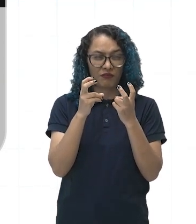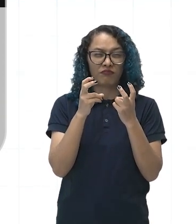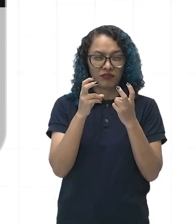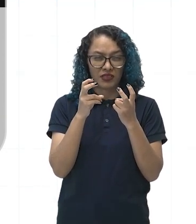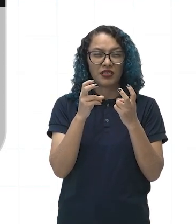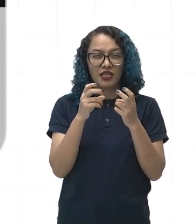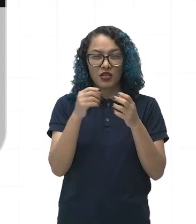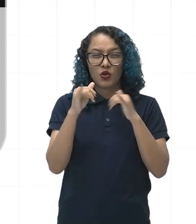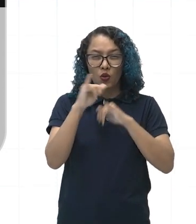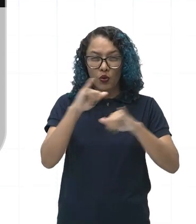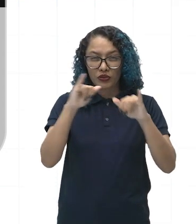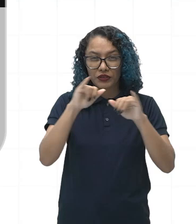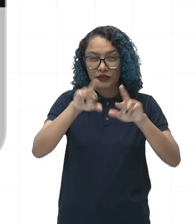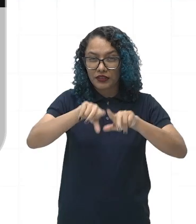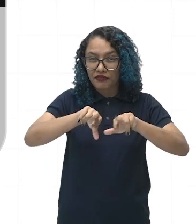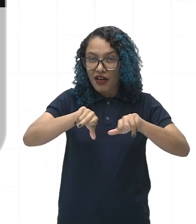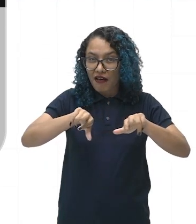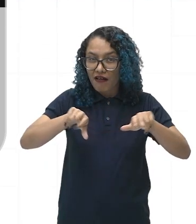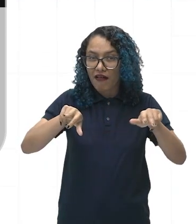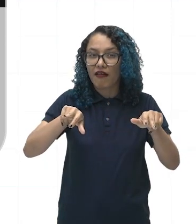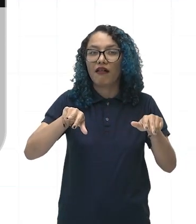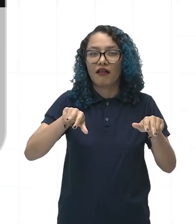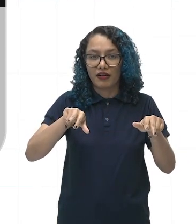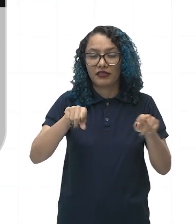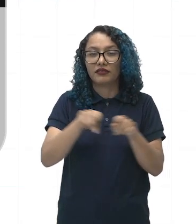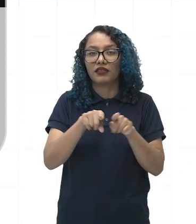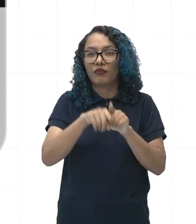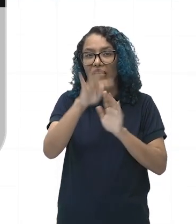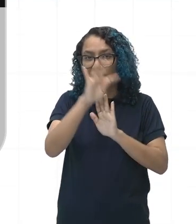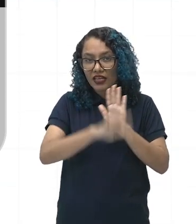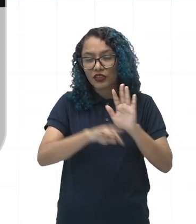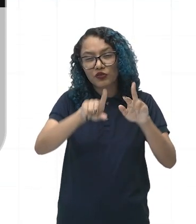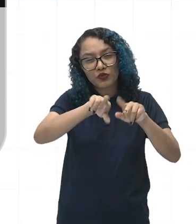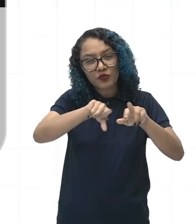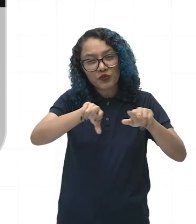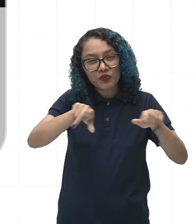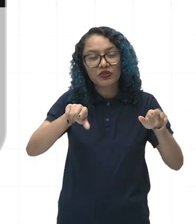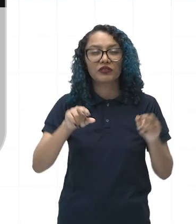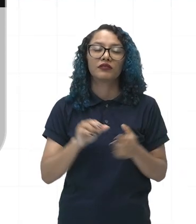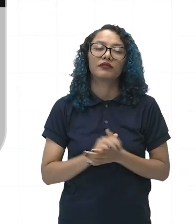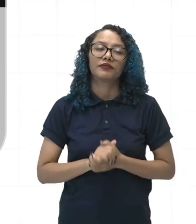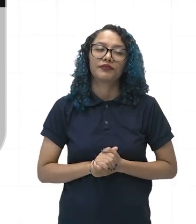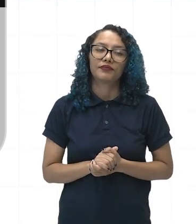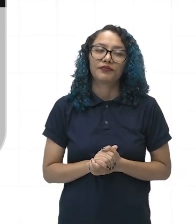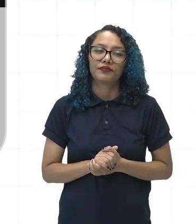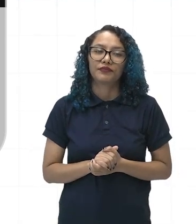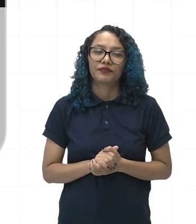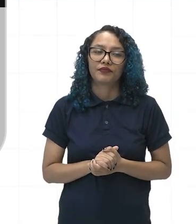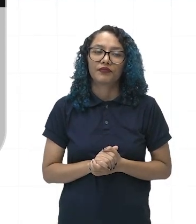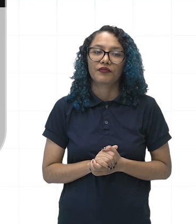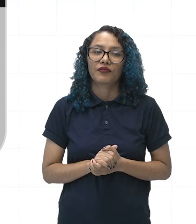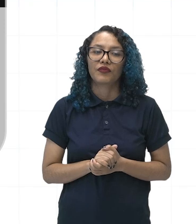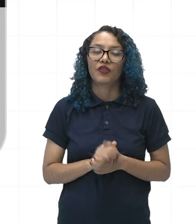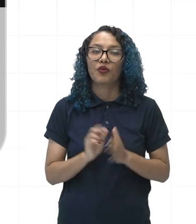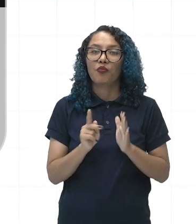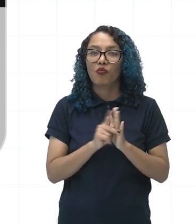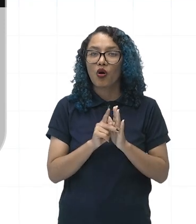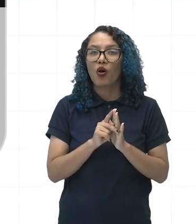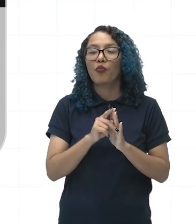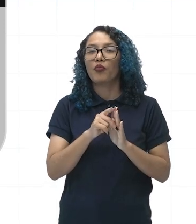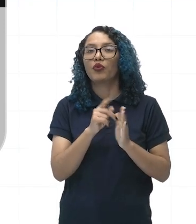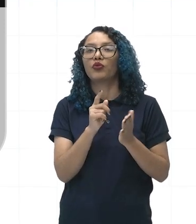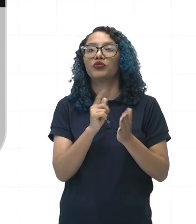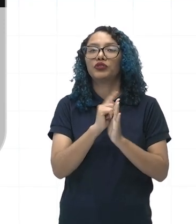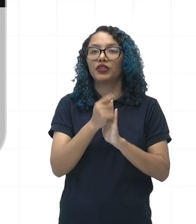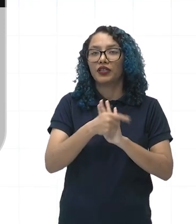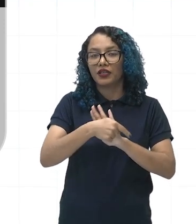diferentes notícias, correto? Diferentes textos, na verdade, de diferentes gêneros